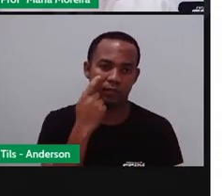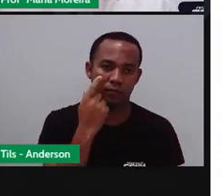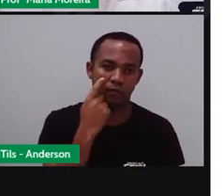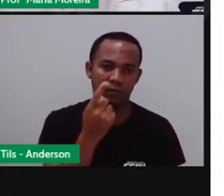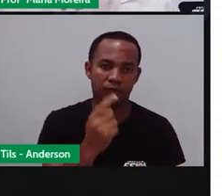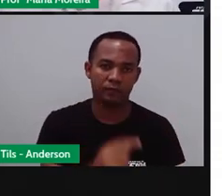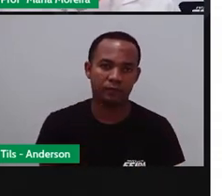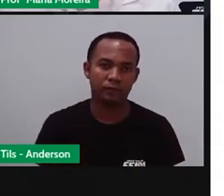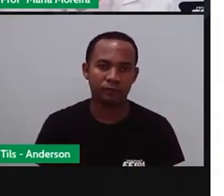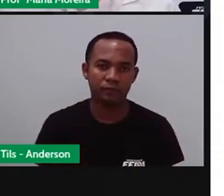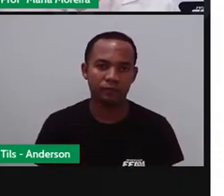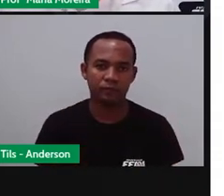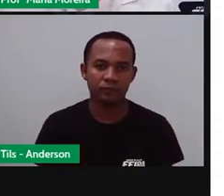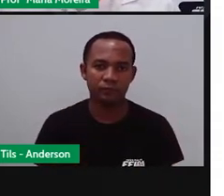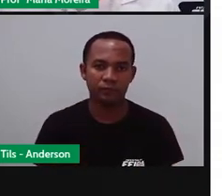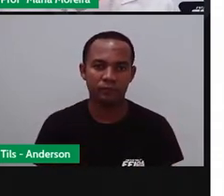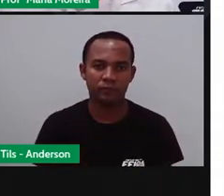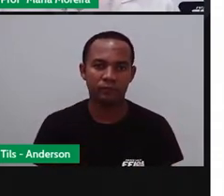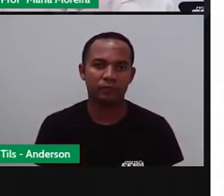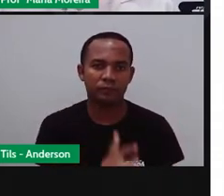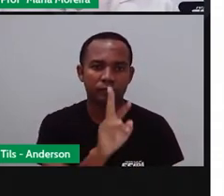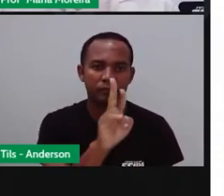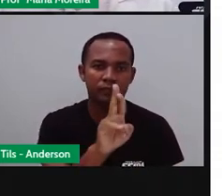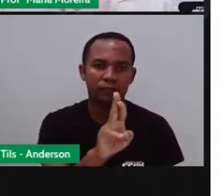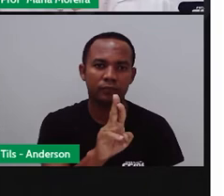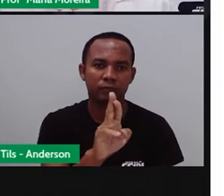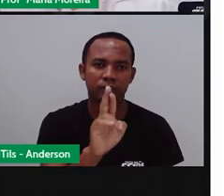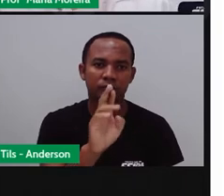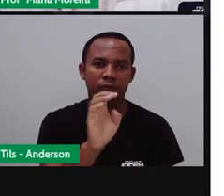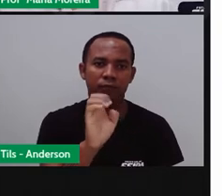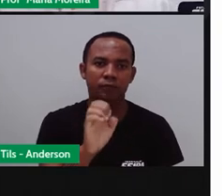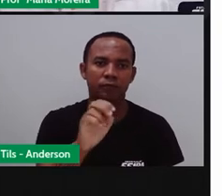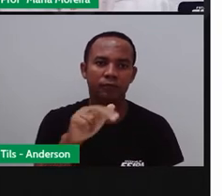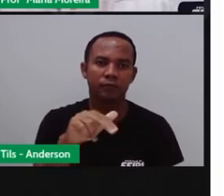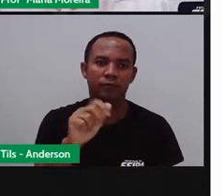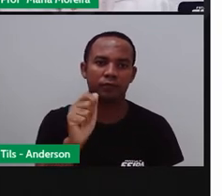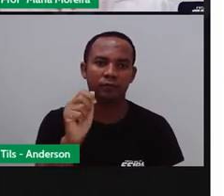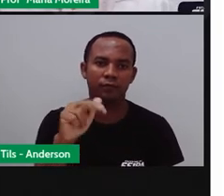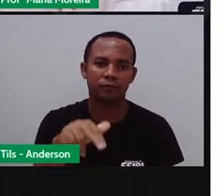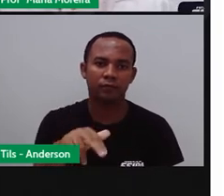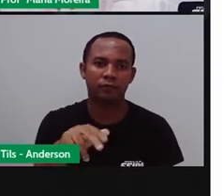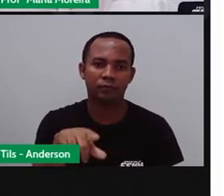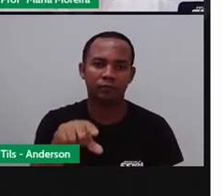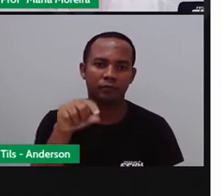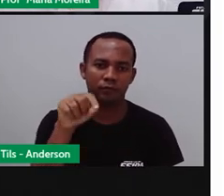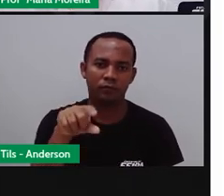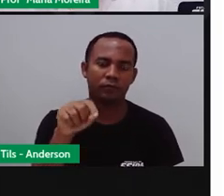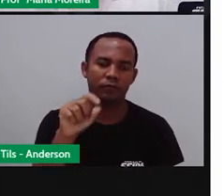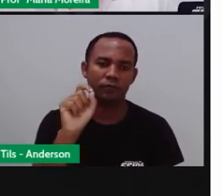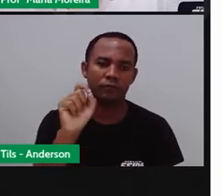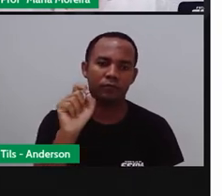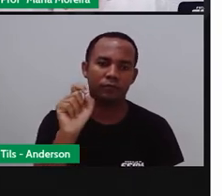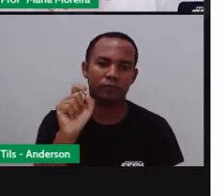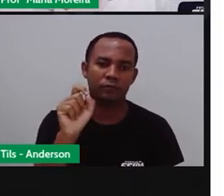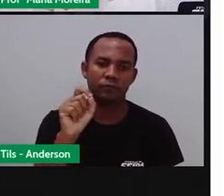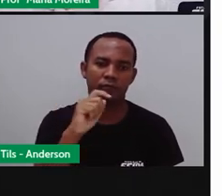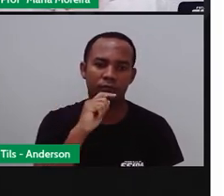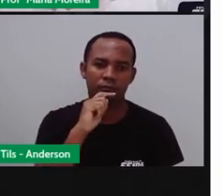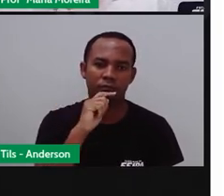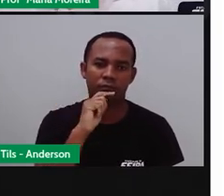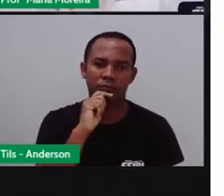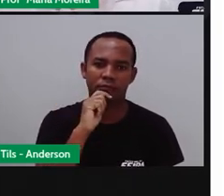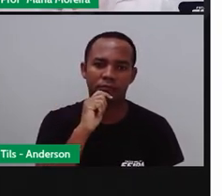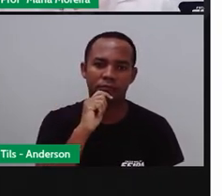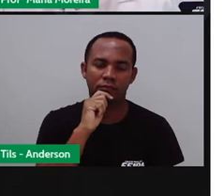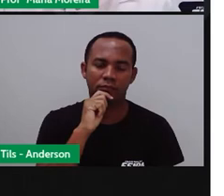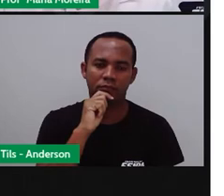Olha, Renan escolheu a. Renan rima com caixa, pet. Renan rima com